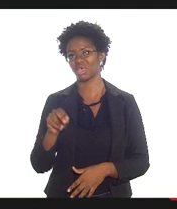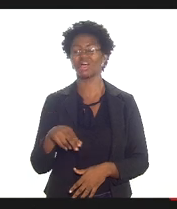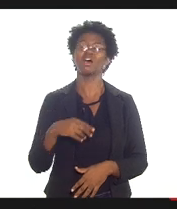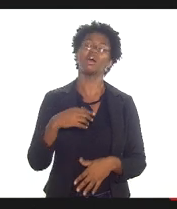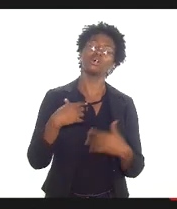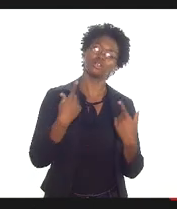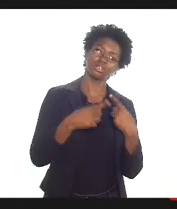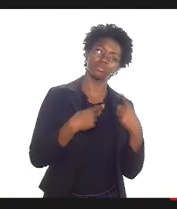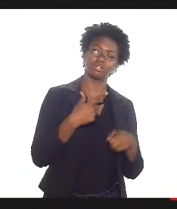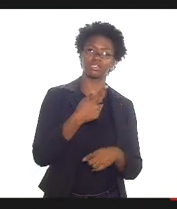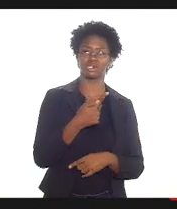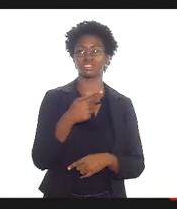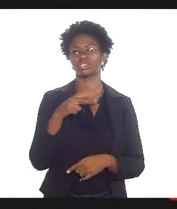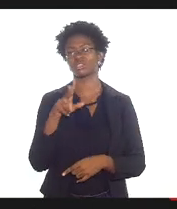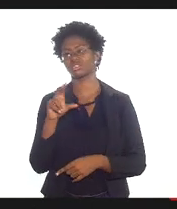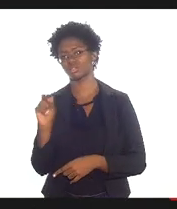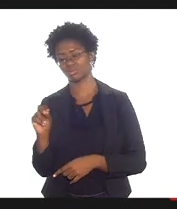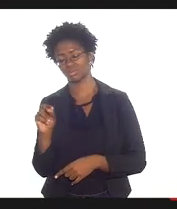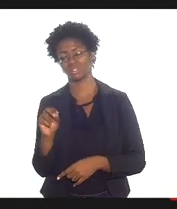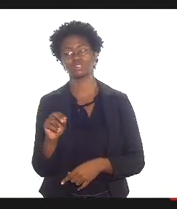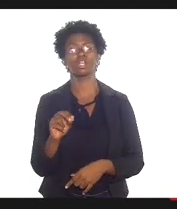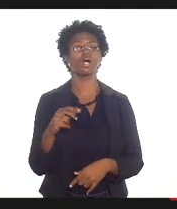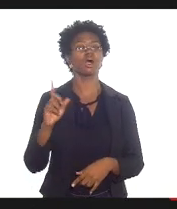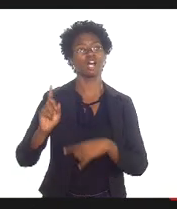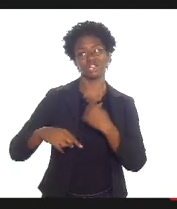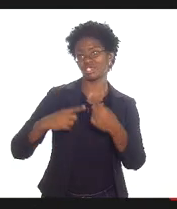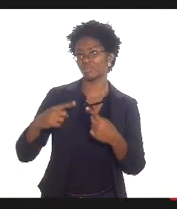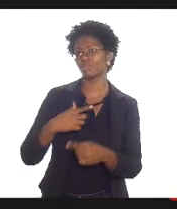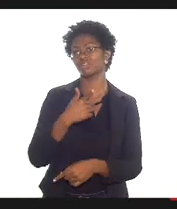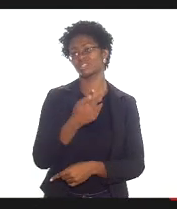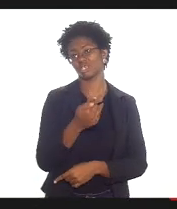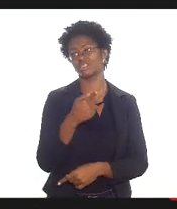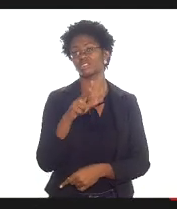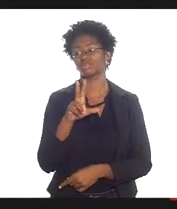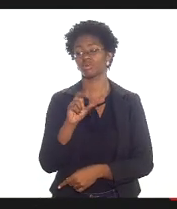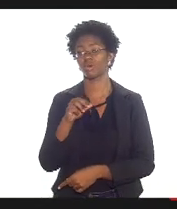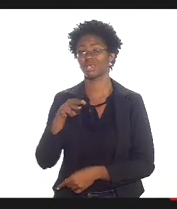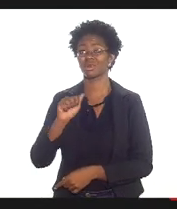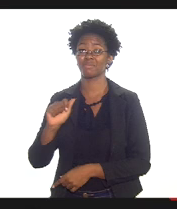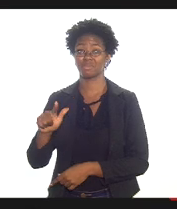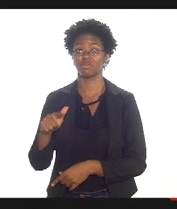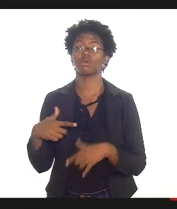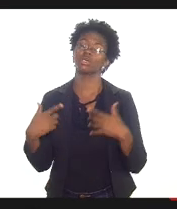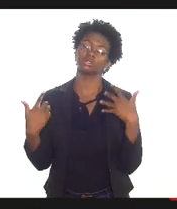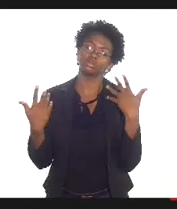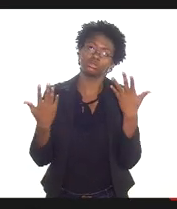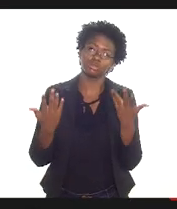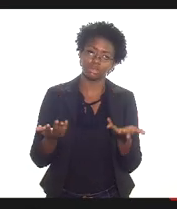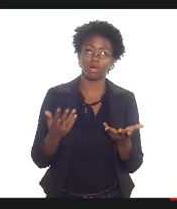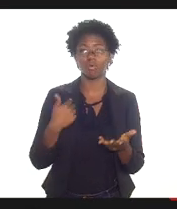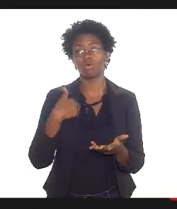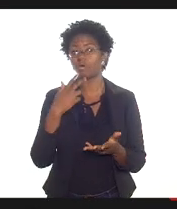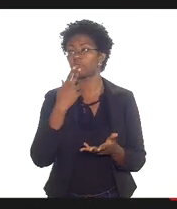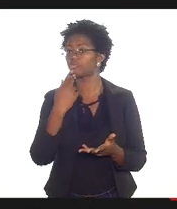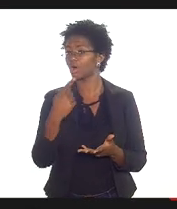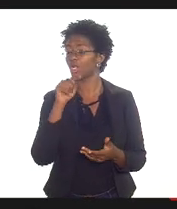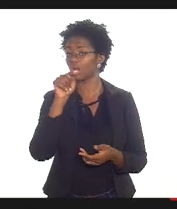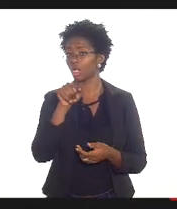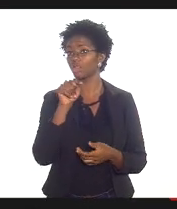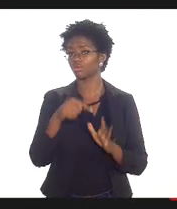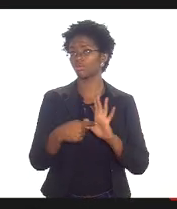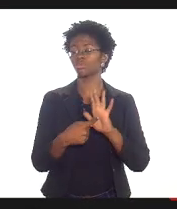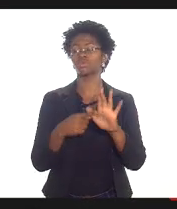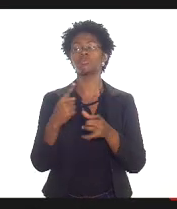750 e no quarto a mais já é 150 mil. Eu estou frisando isso para dizer o seguinte, olha,